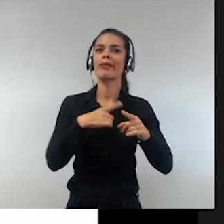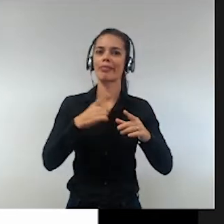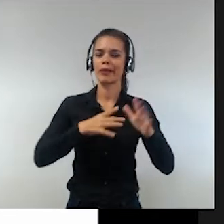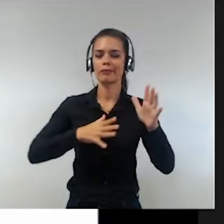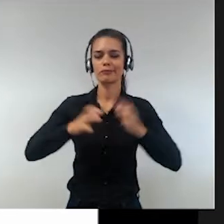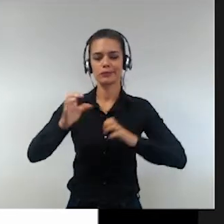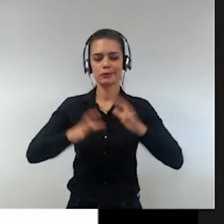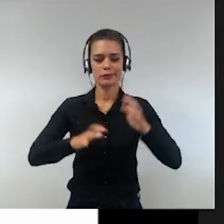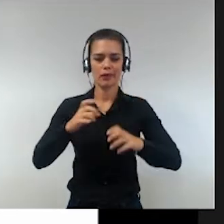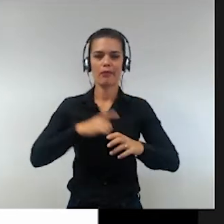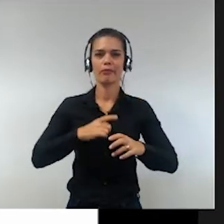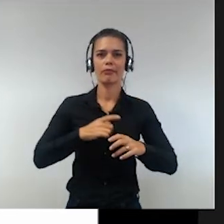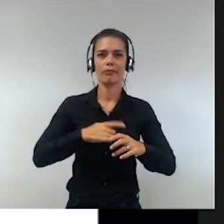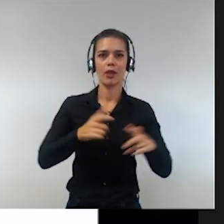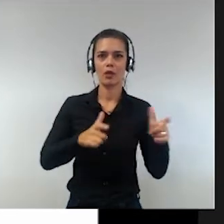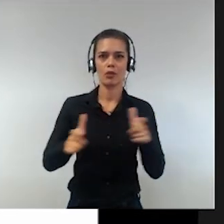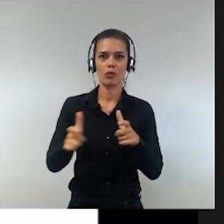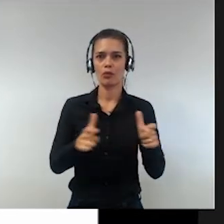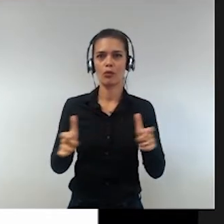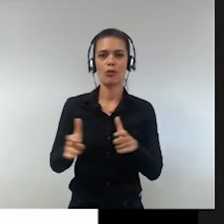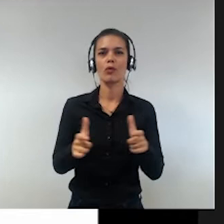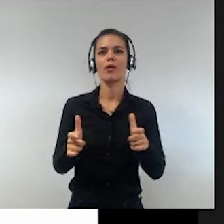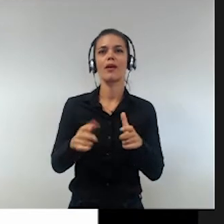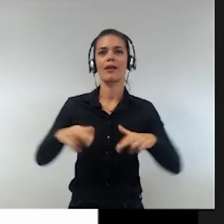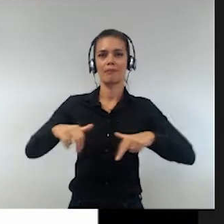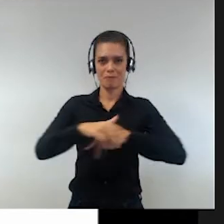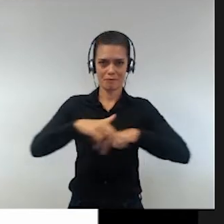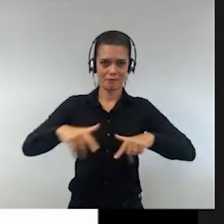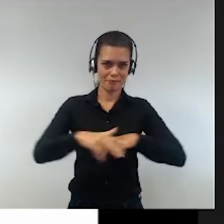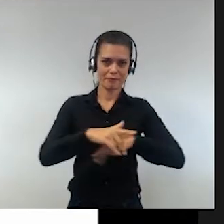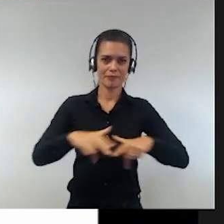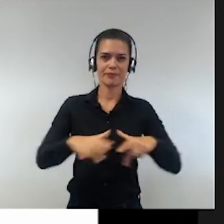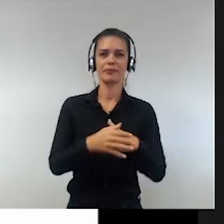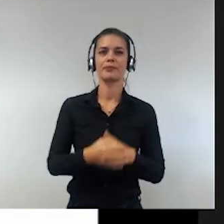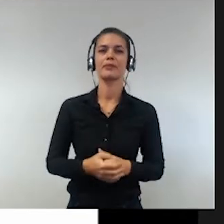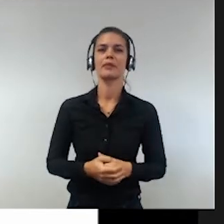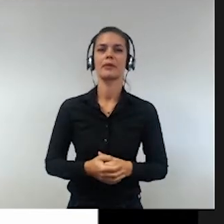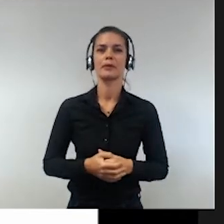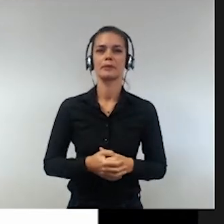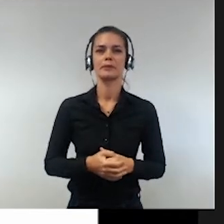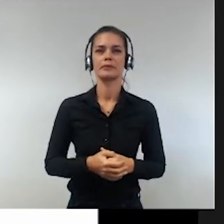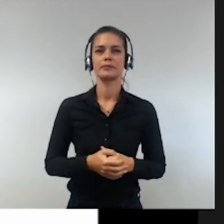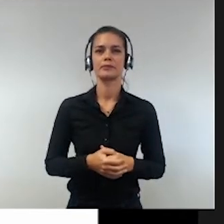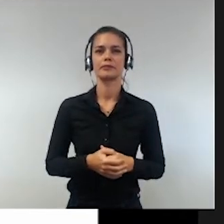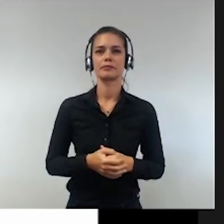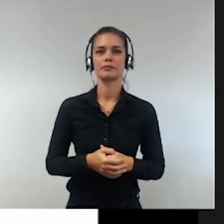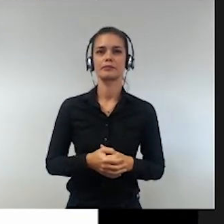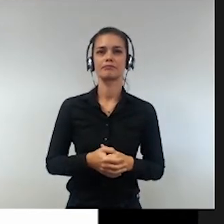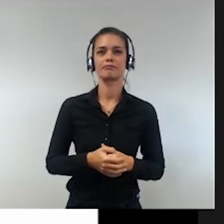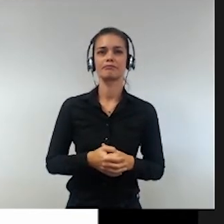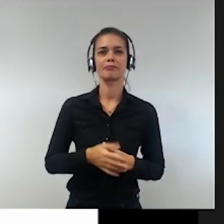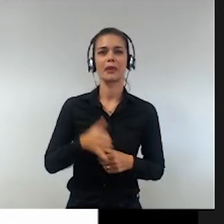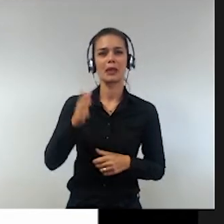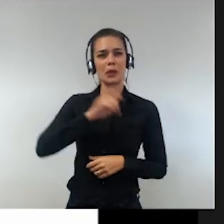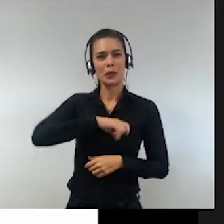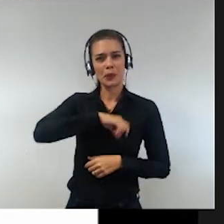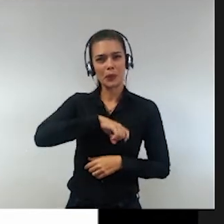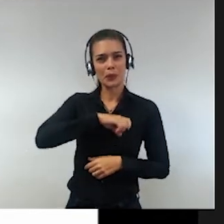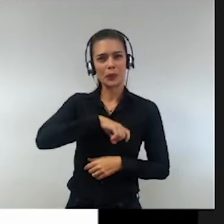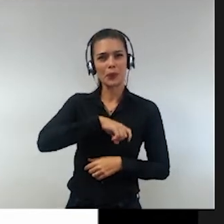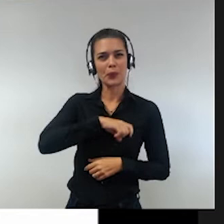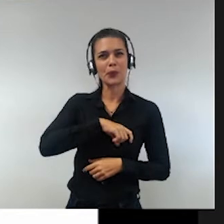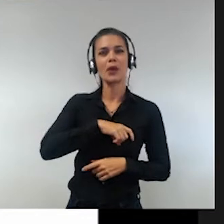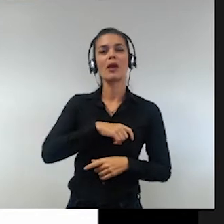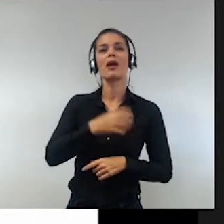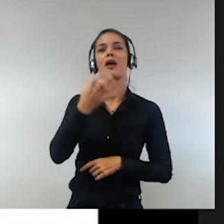de passagem, que nós vamos mostrar aqui para vocês. Olha lá, é crueldade obrigar cães dóceis de pequeno porte a transitar de